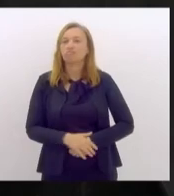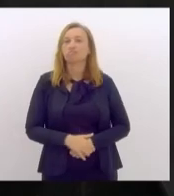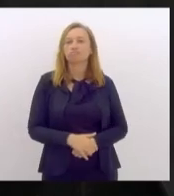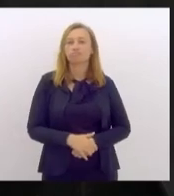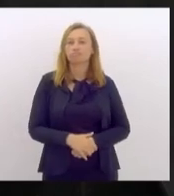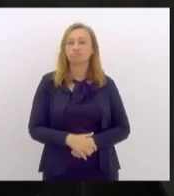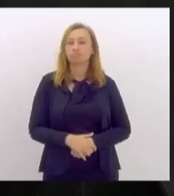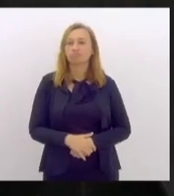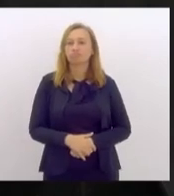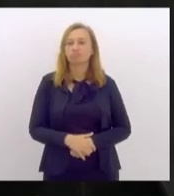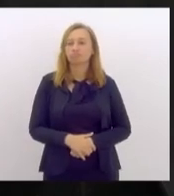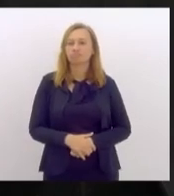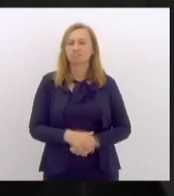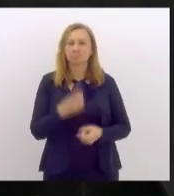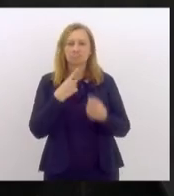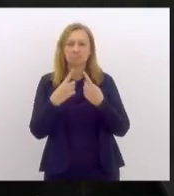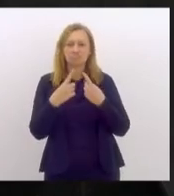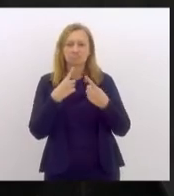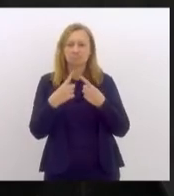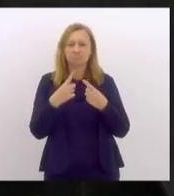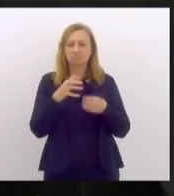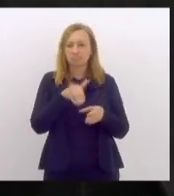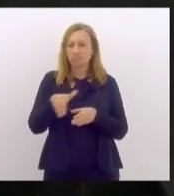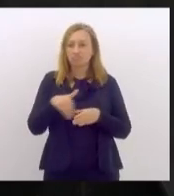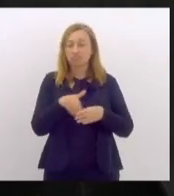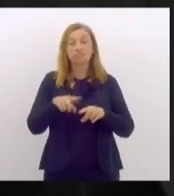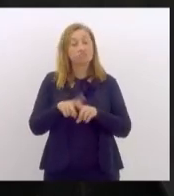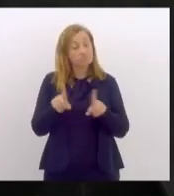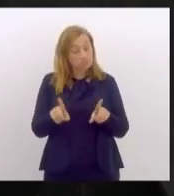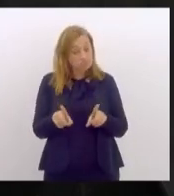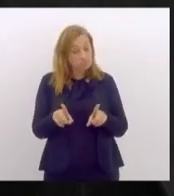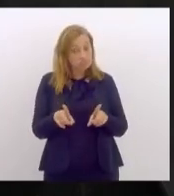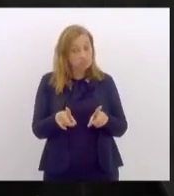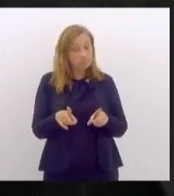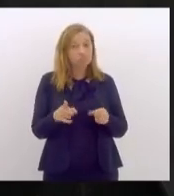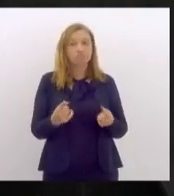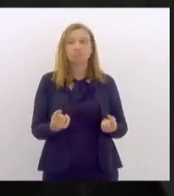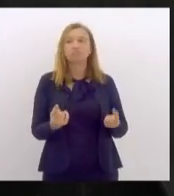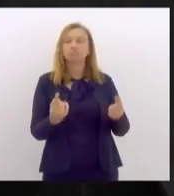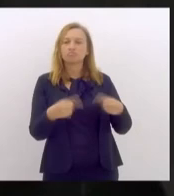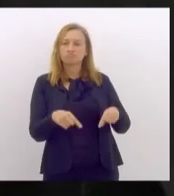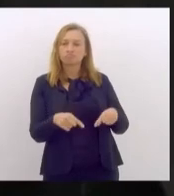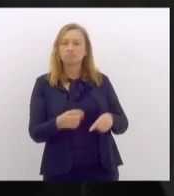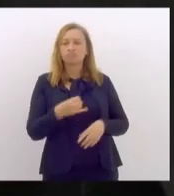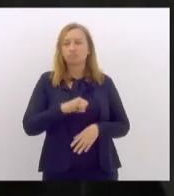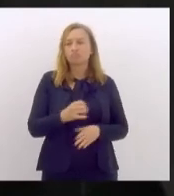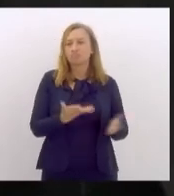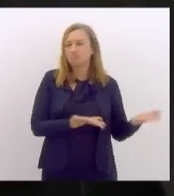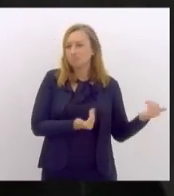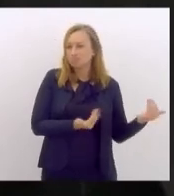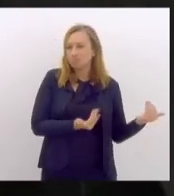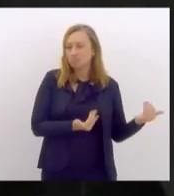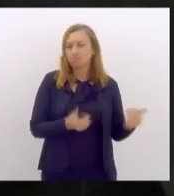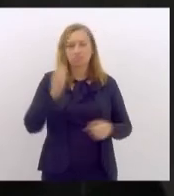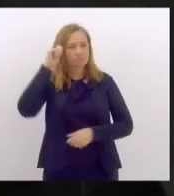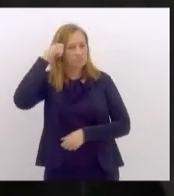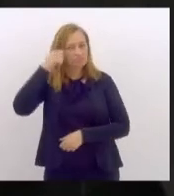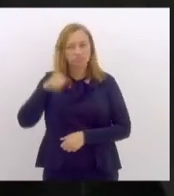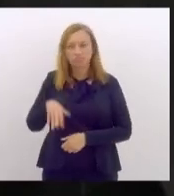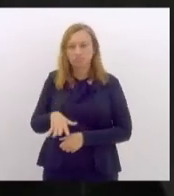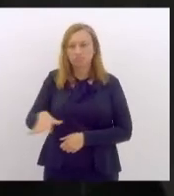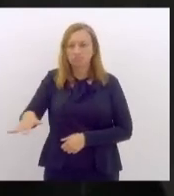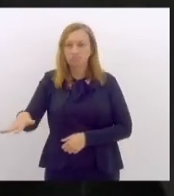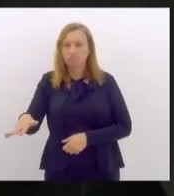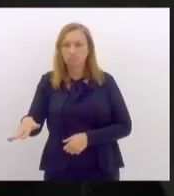é um debate eleitoreiro mas está em jogo se a nossa juventude preta e periférica